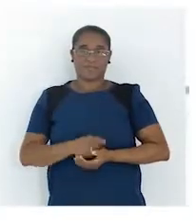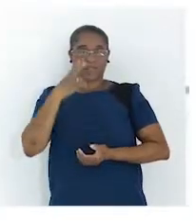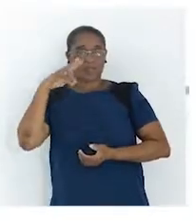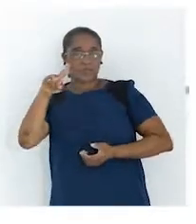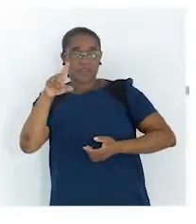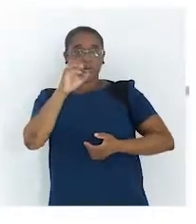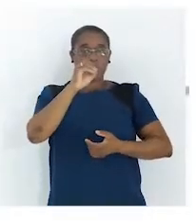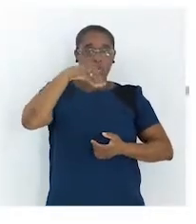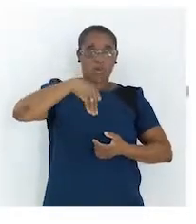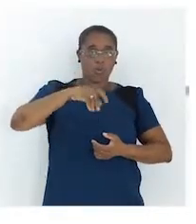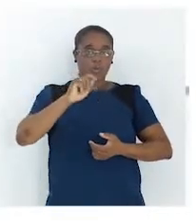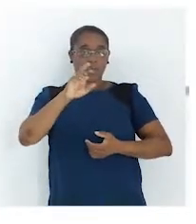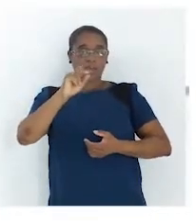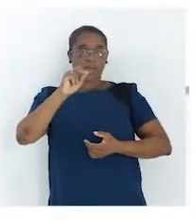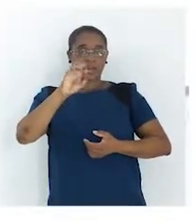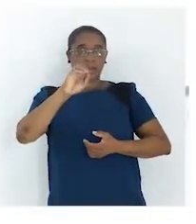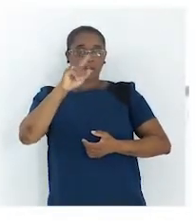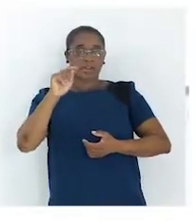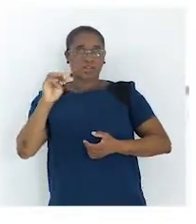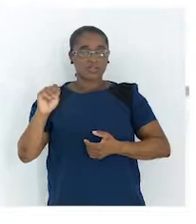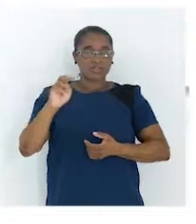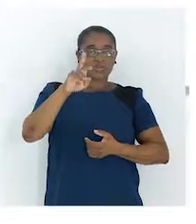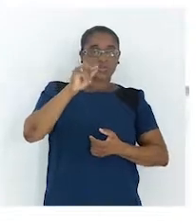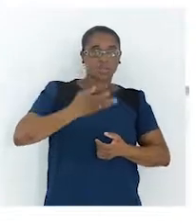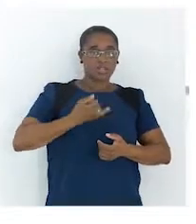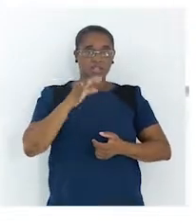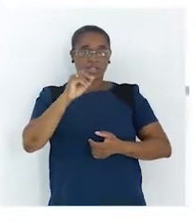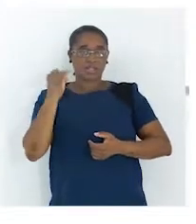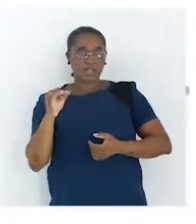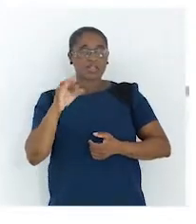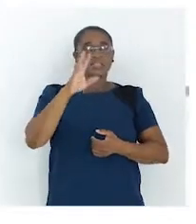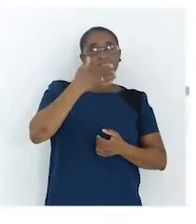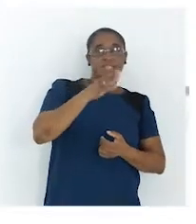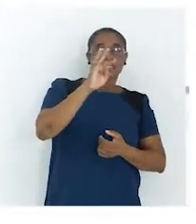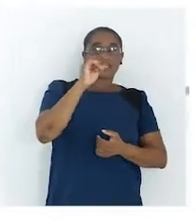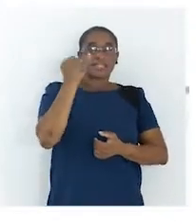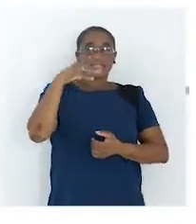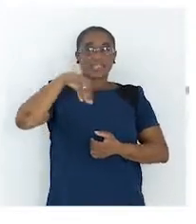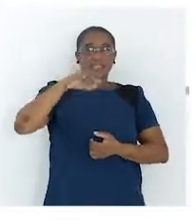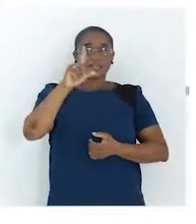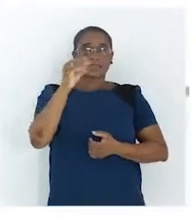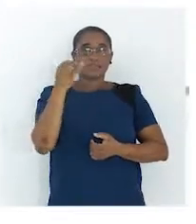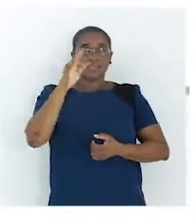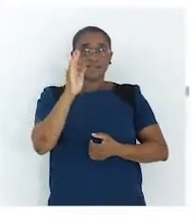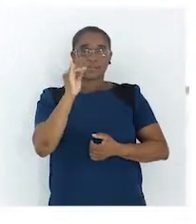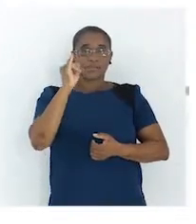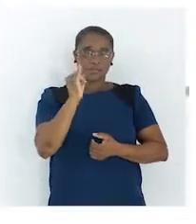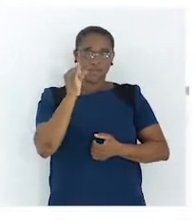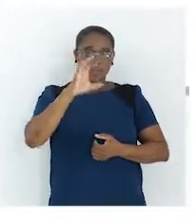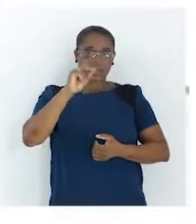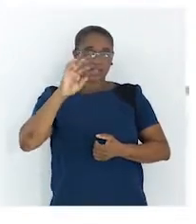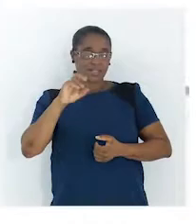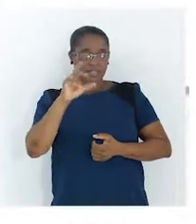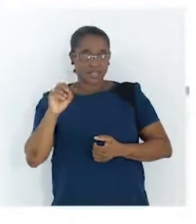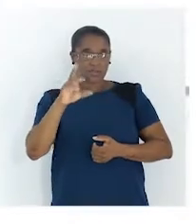operações com radicais simplificação de radicais racionalização do